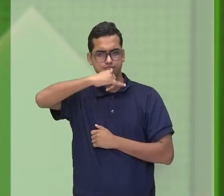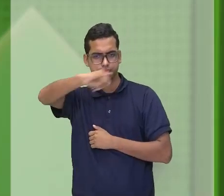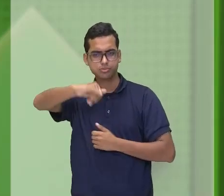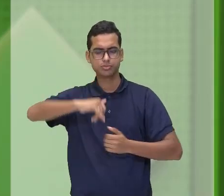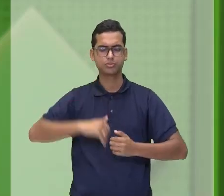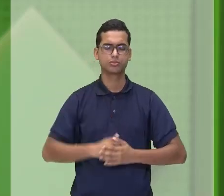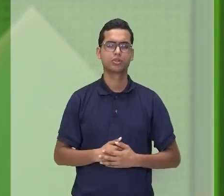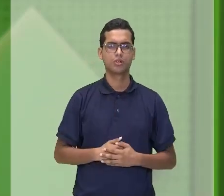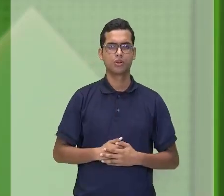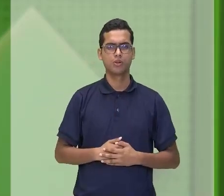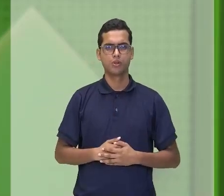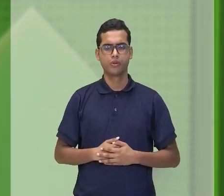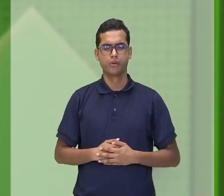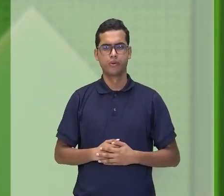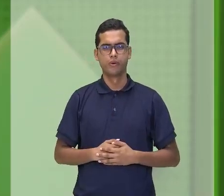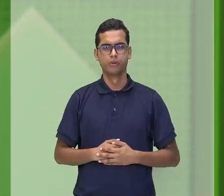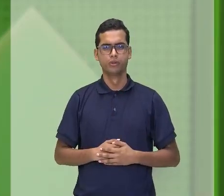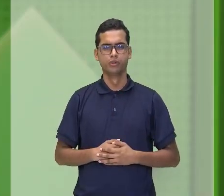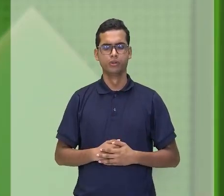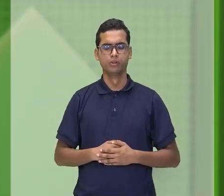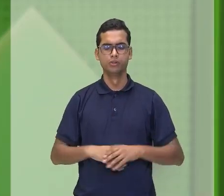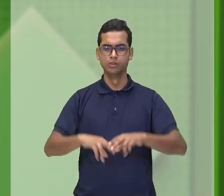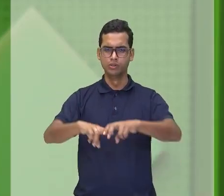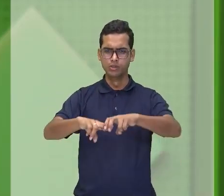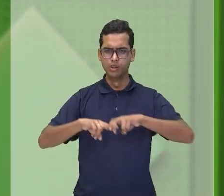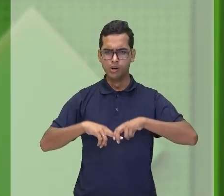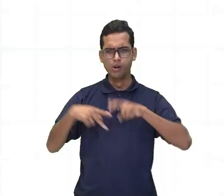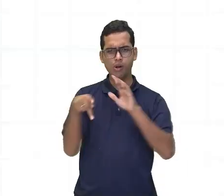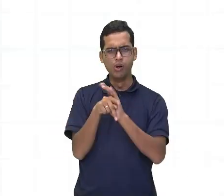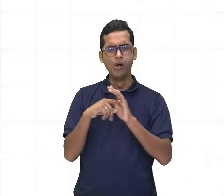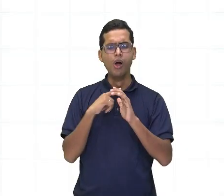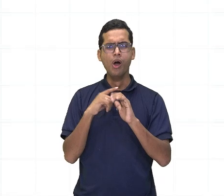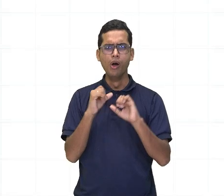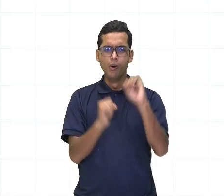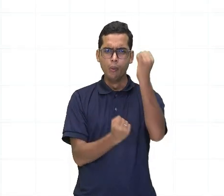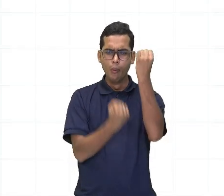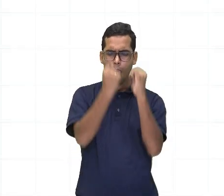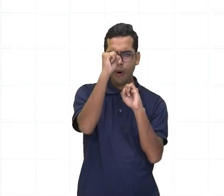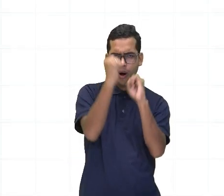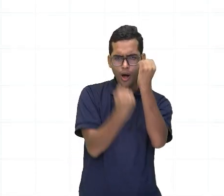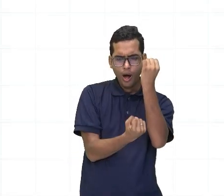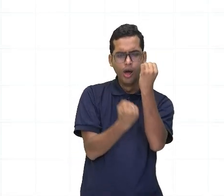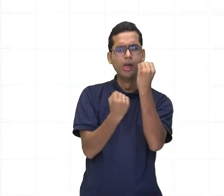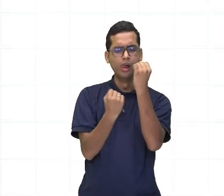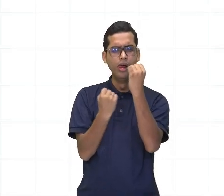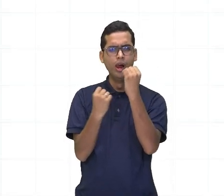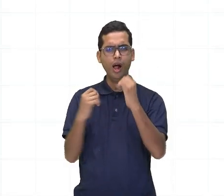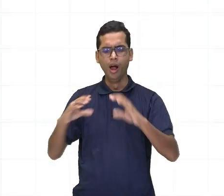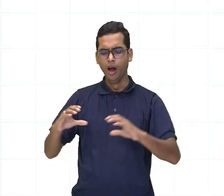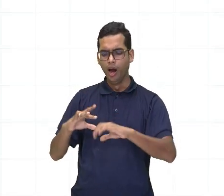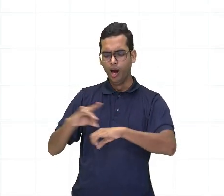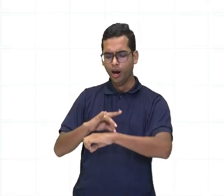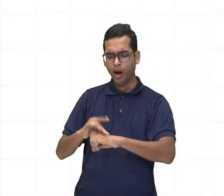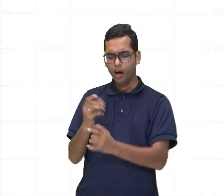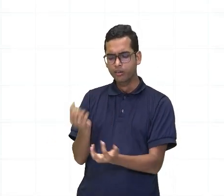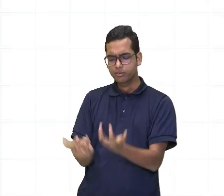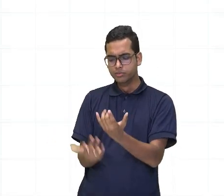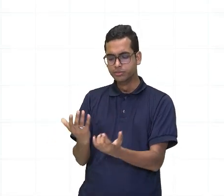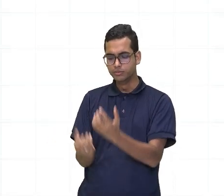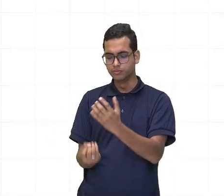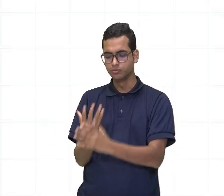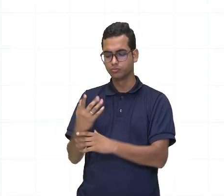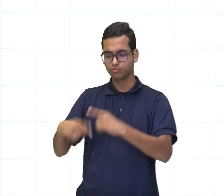Então, por isso que as usinas termoelétricas, né, a energia é gerada e chamada de